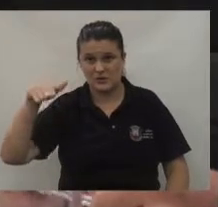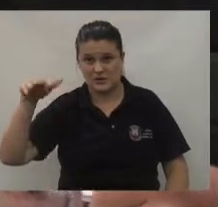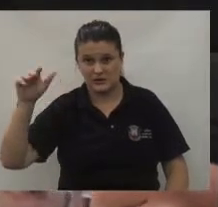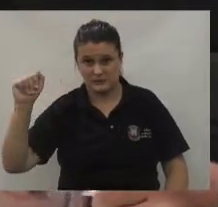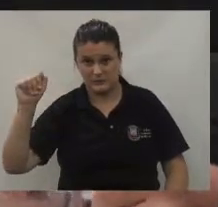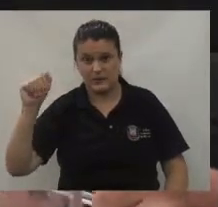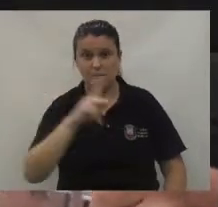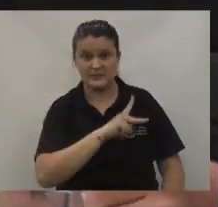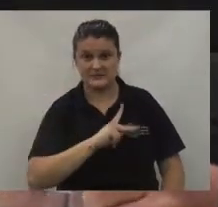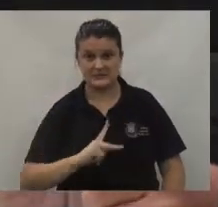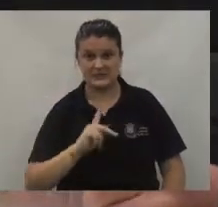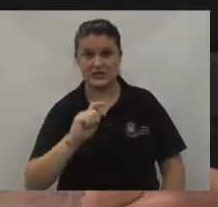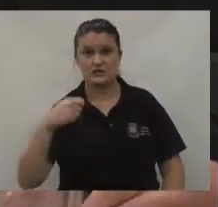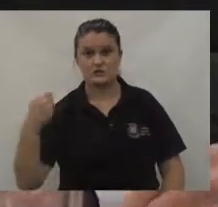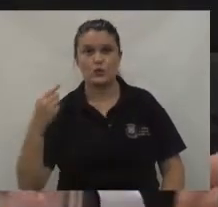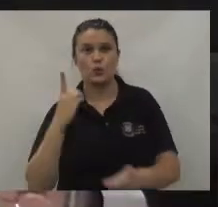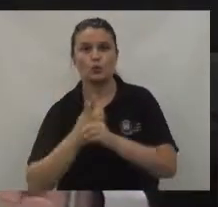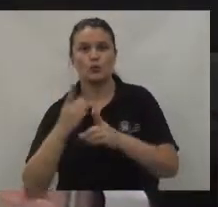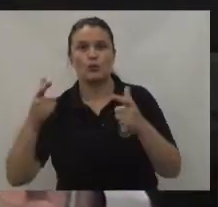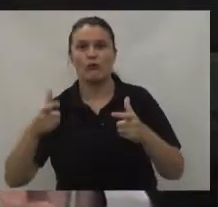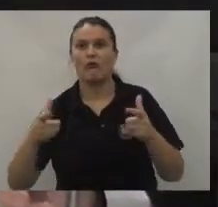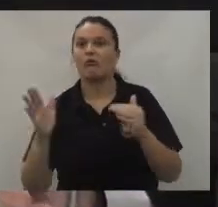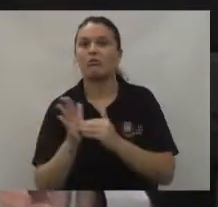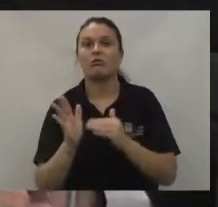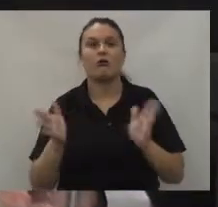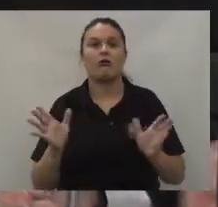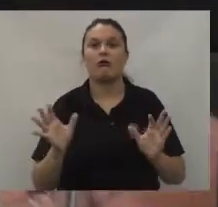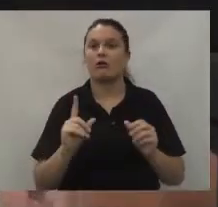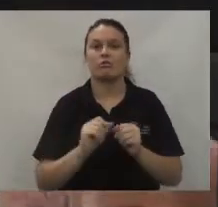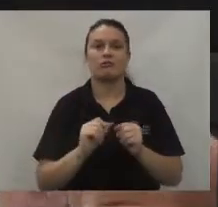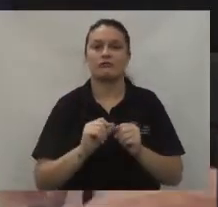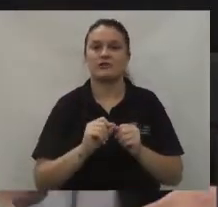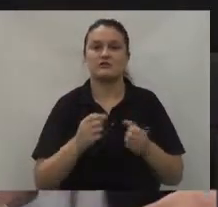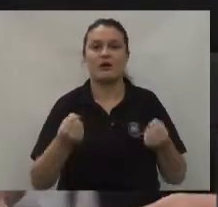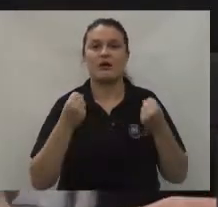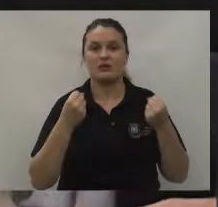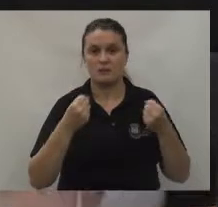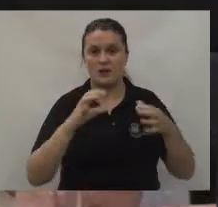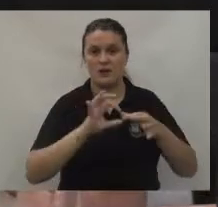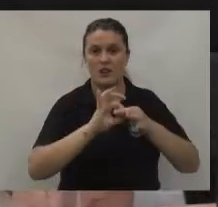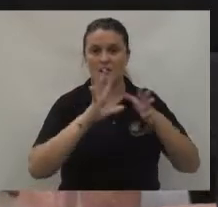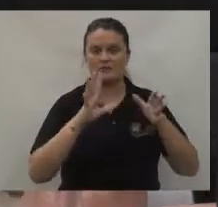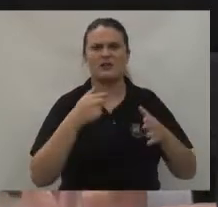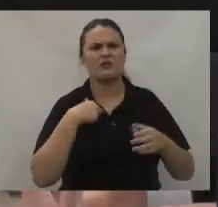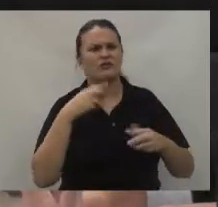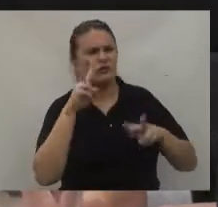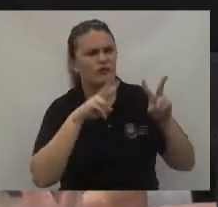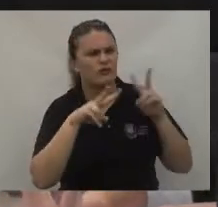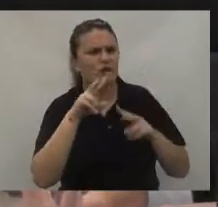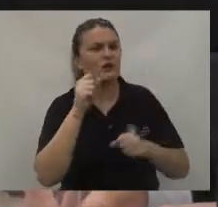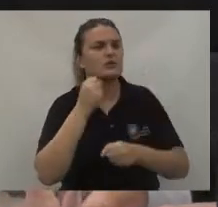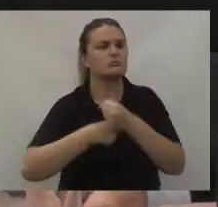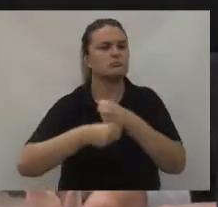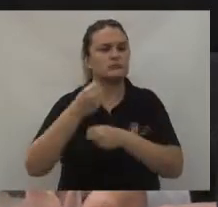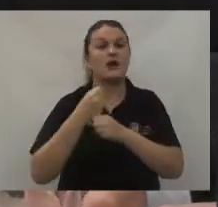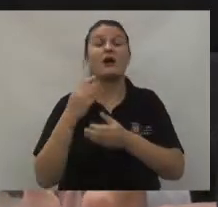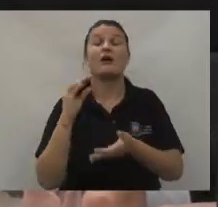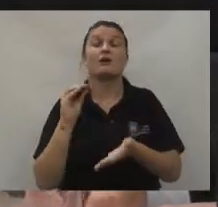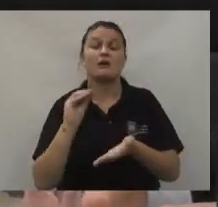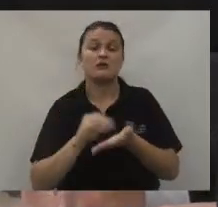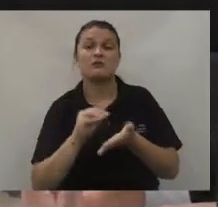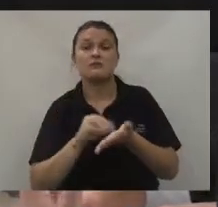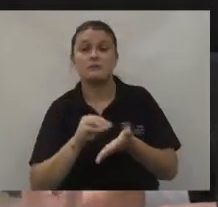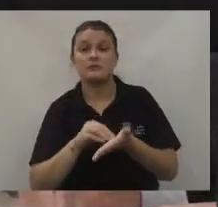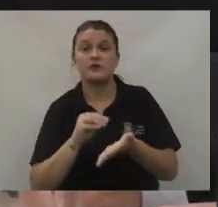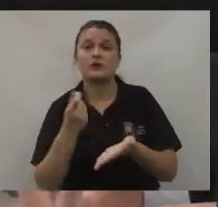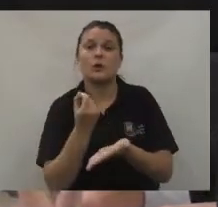a rumou local até agora não instalar a academia lá daí eu fui ver o que era no passado está voltando é